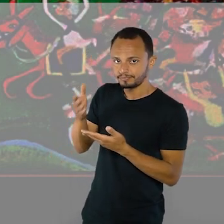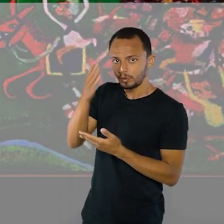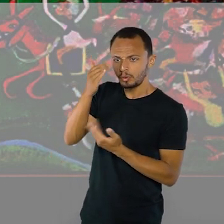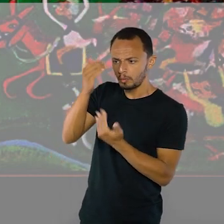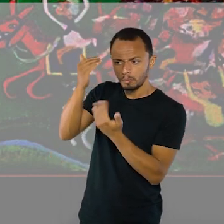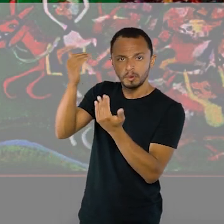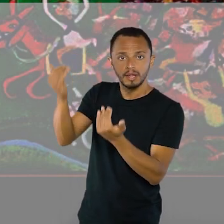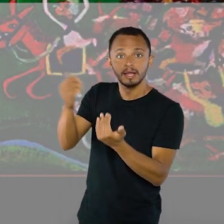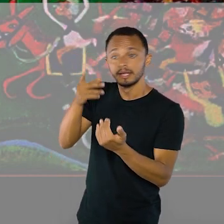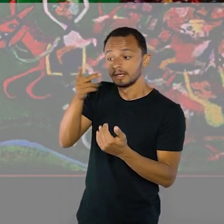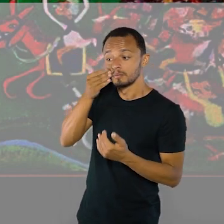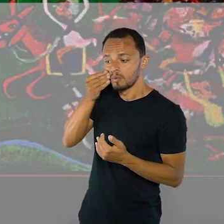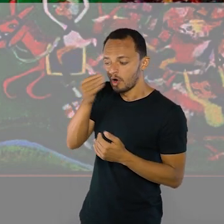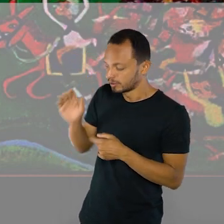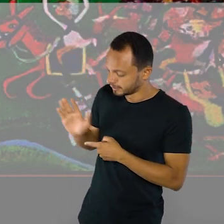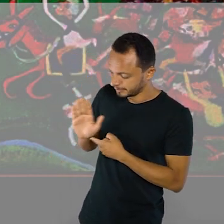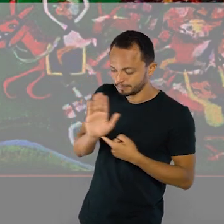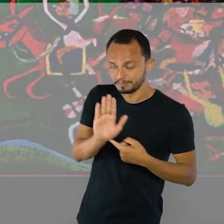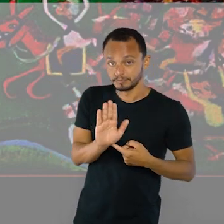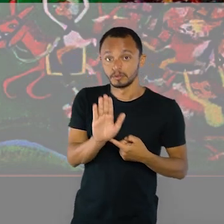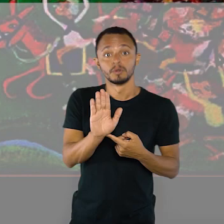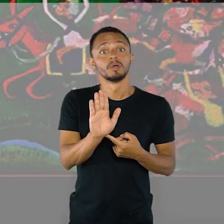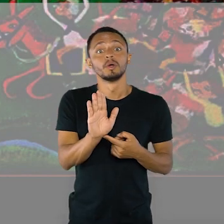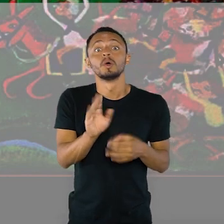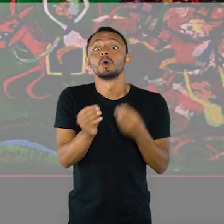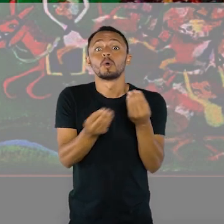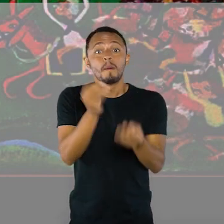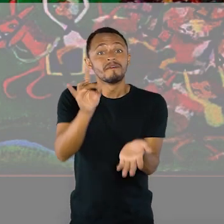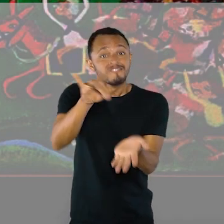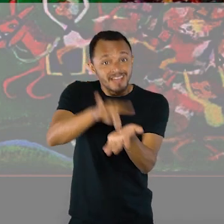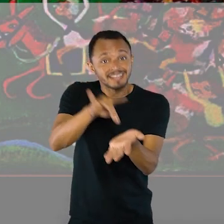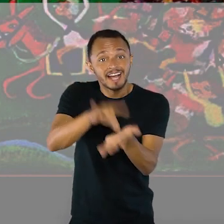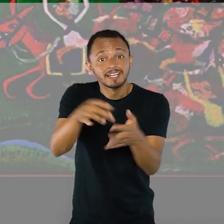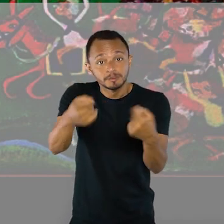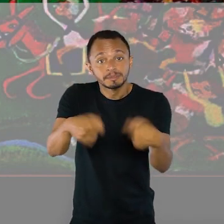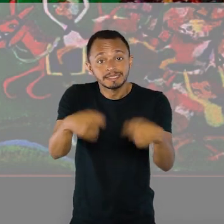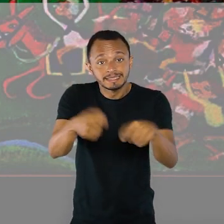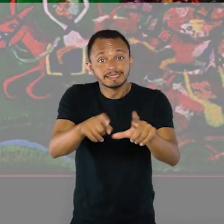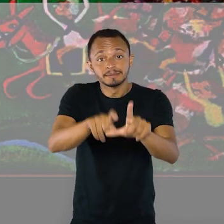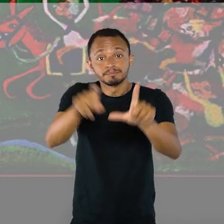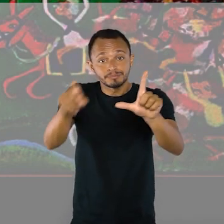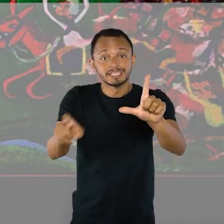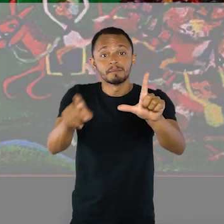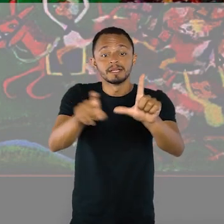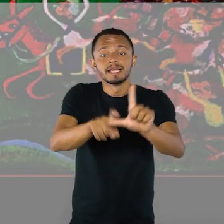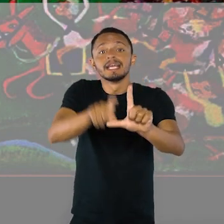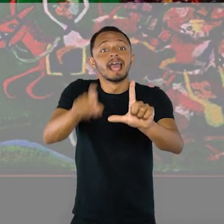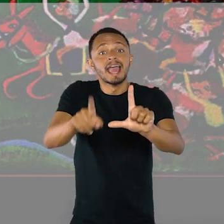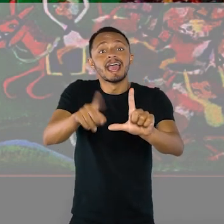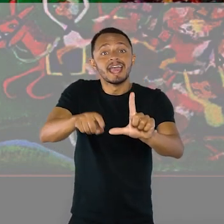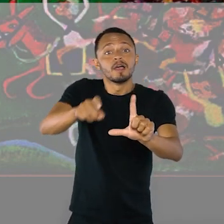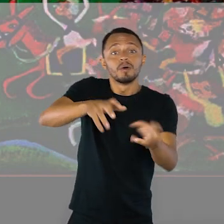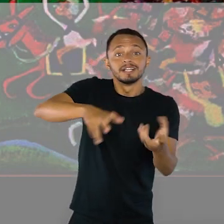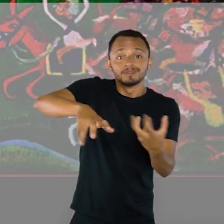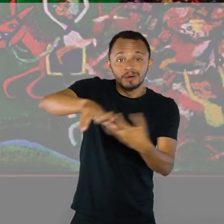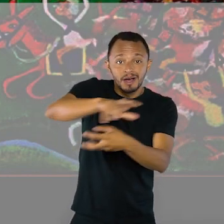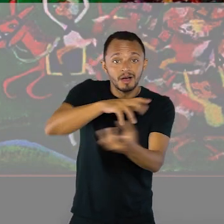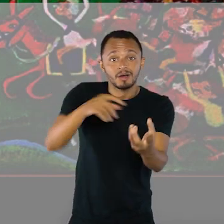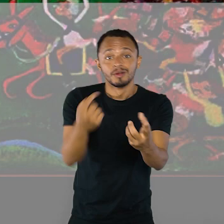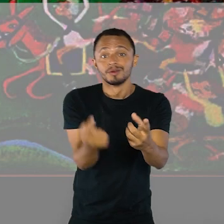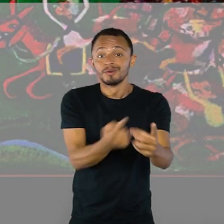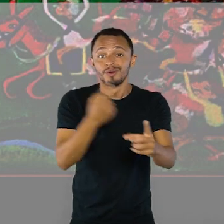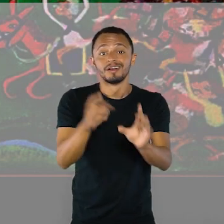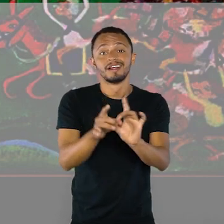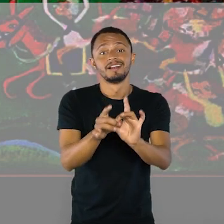deve ser. Um grande ritual. Um grande ritual que celebra a nossa liberdade e o nosso sonho